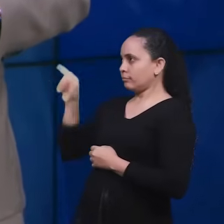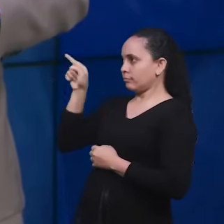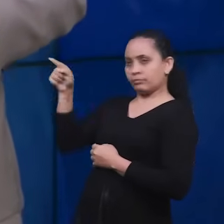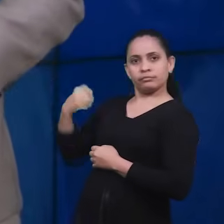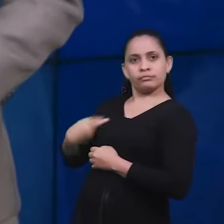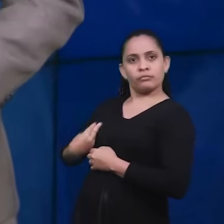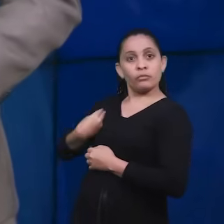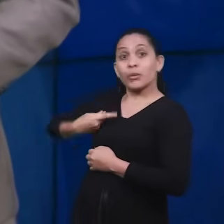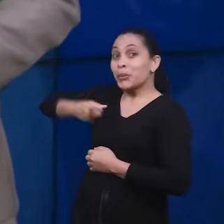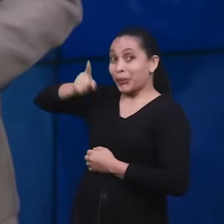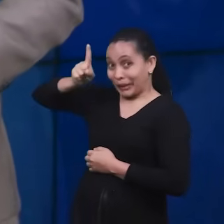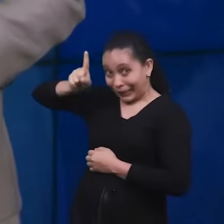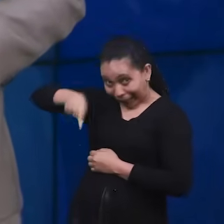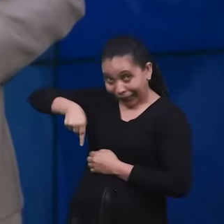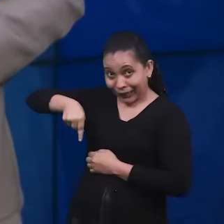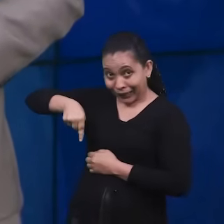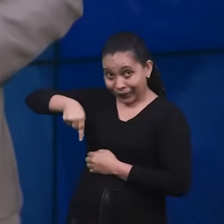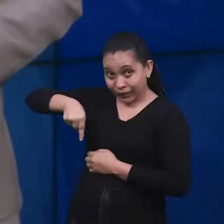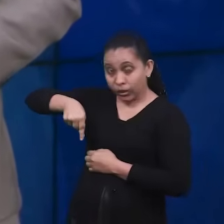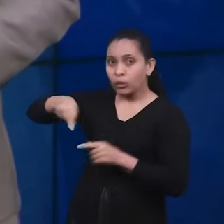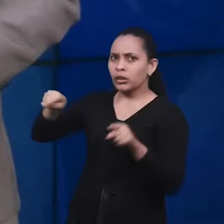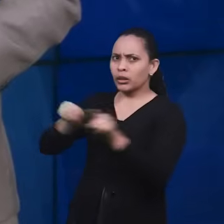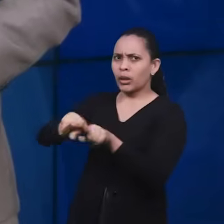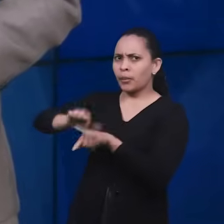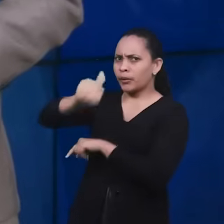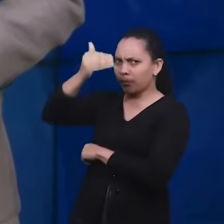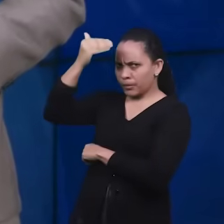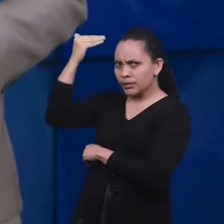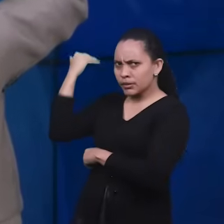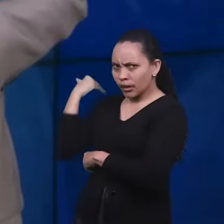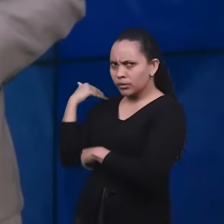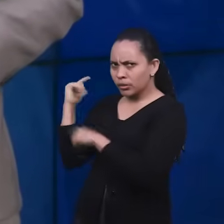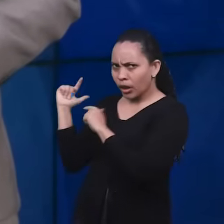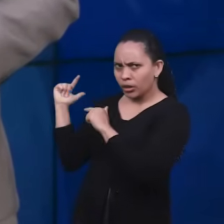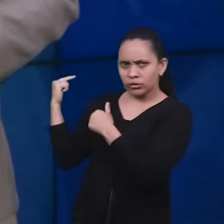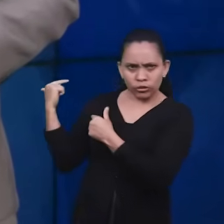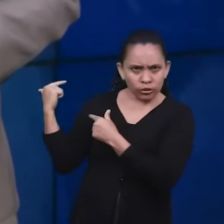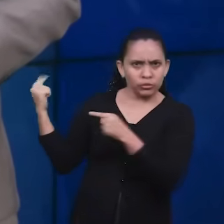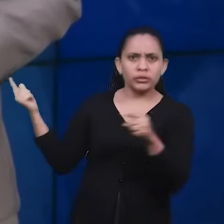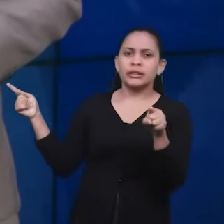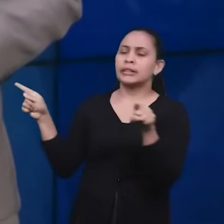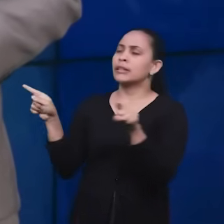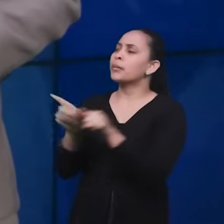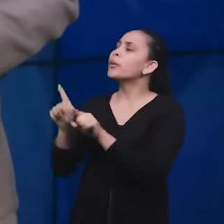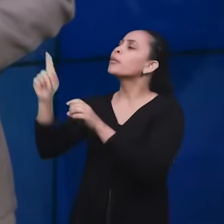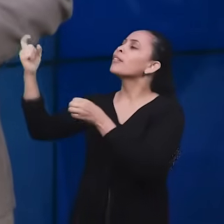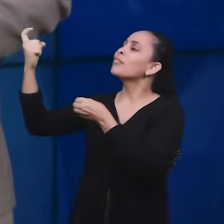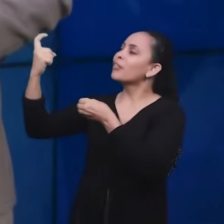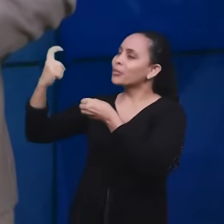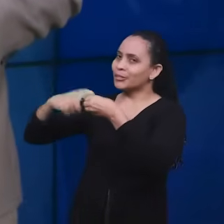é, o que era e o que há de vir.